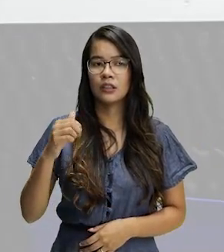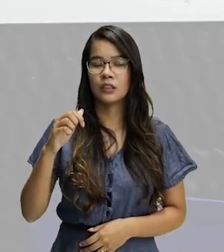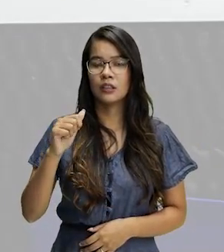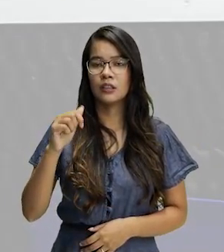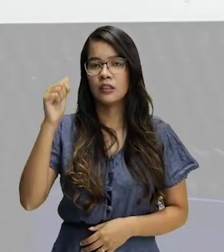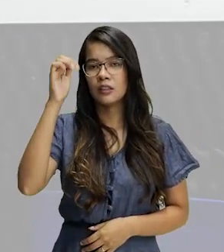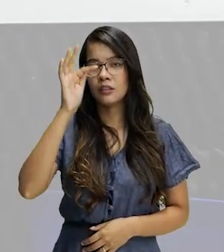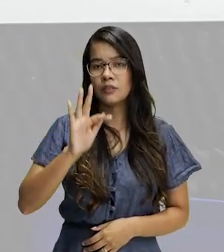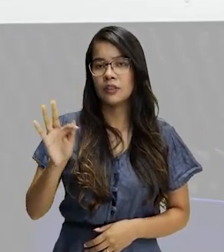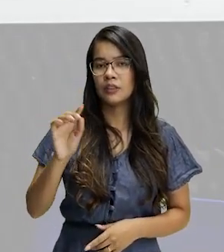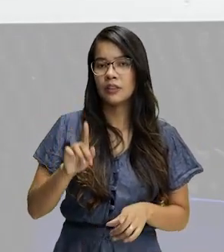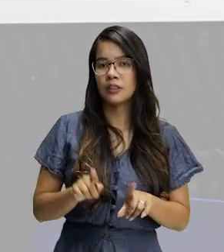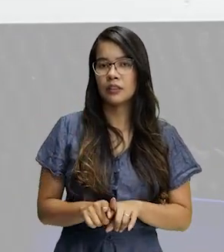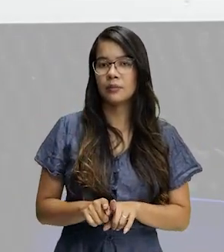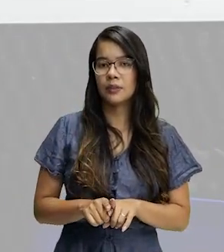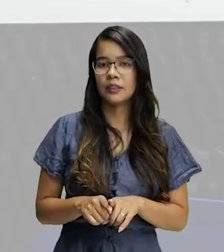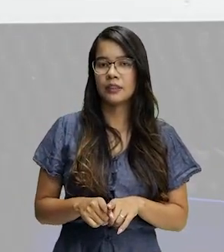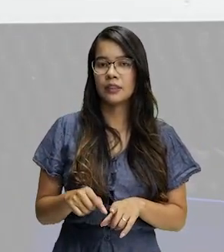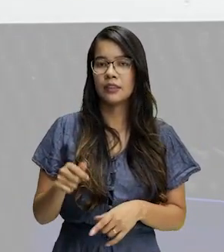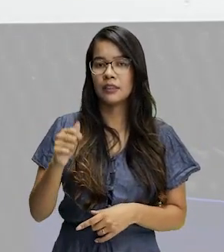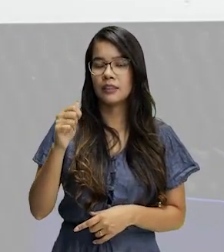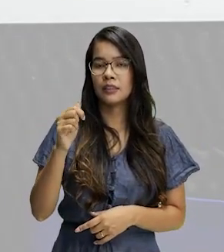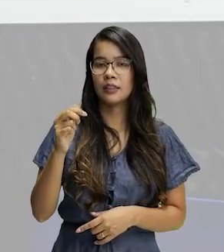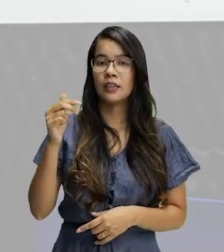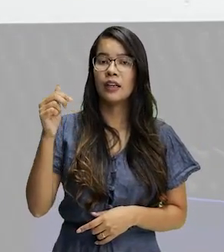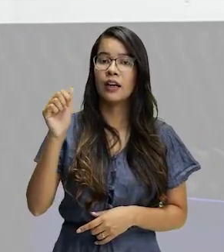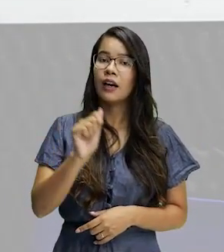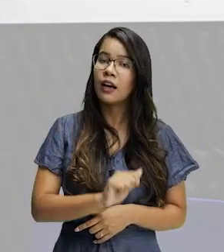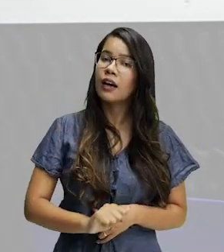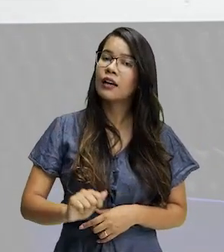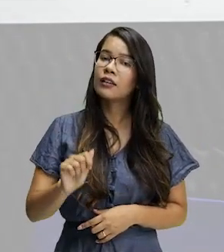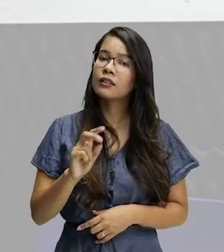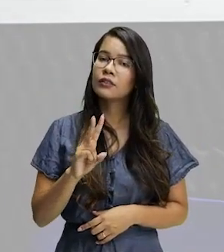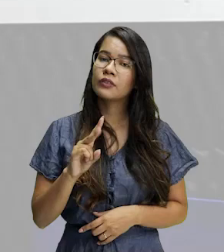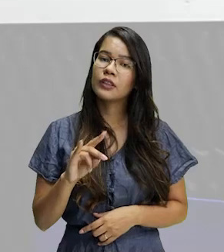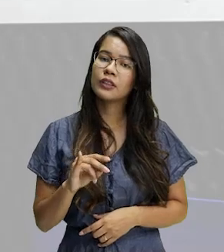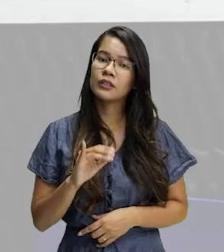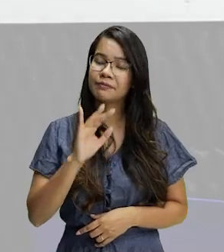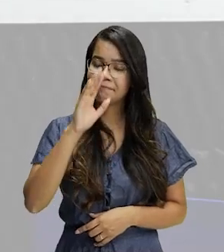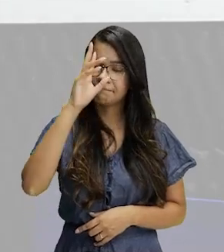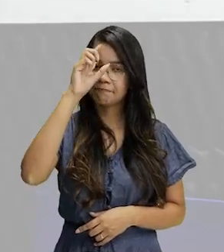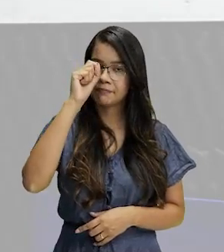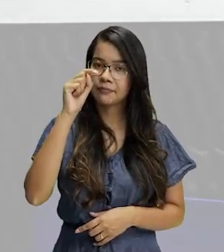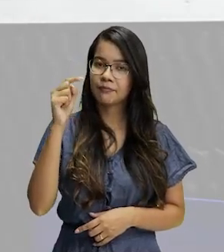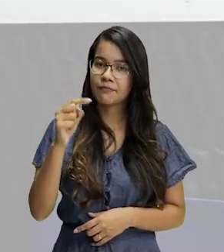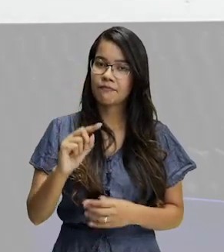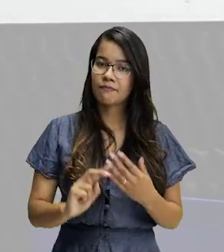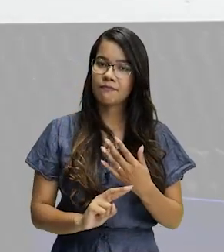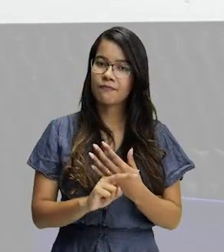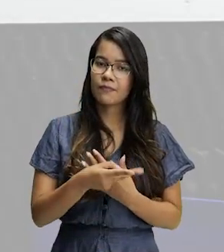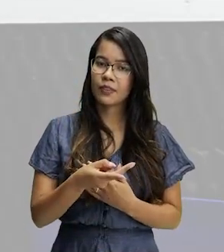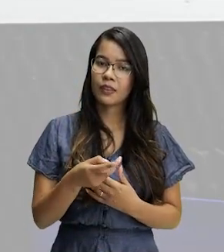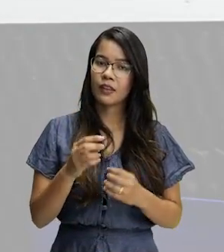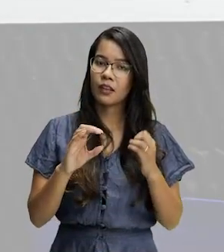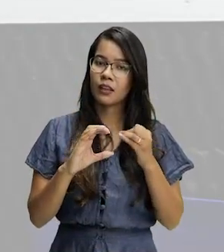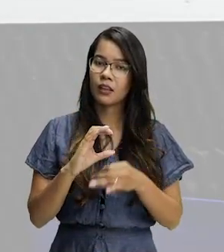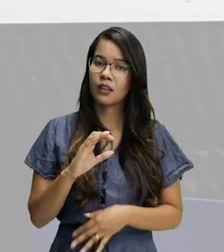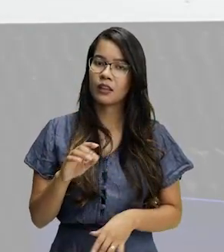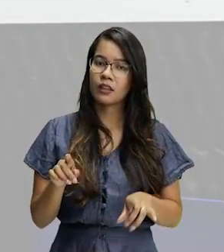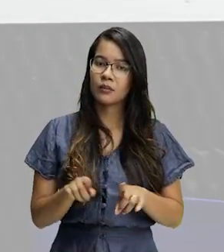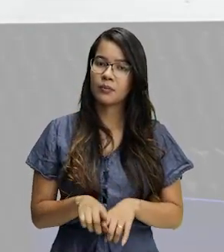de descolonização ele acaba se acelerando. Esses foram os efeitos, as características e